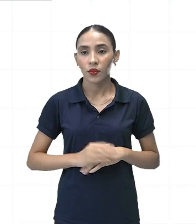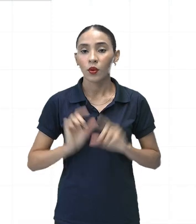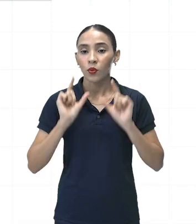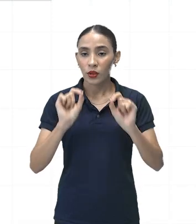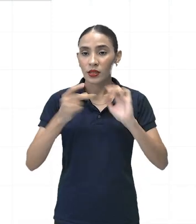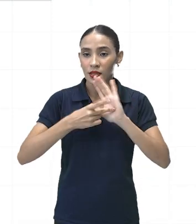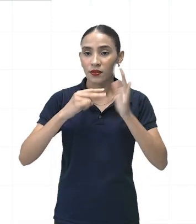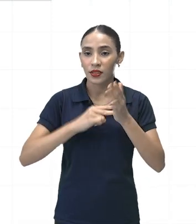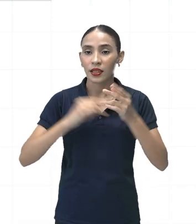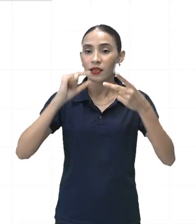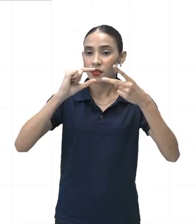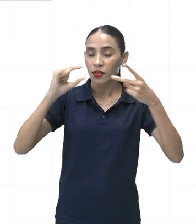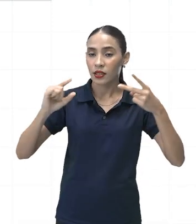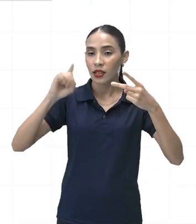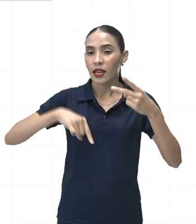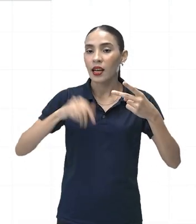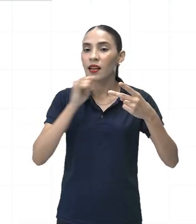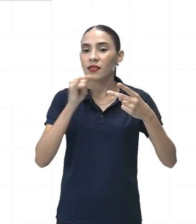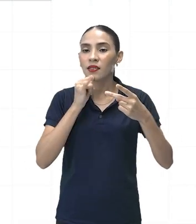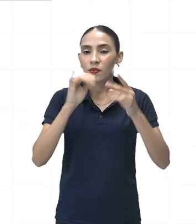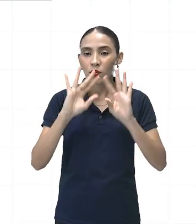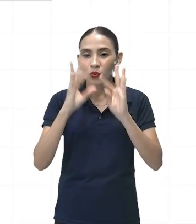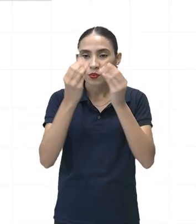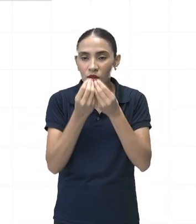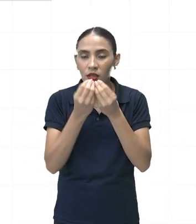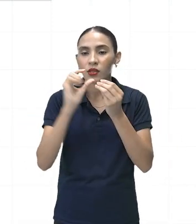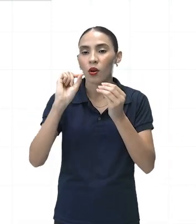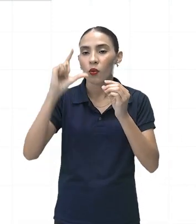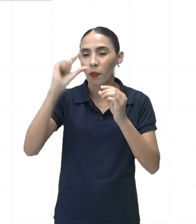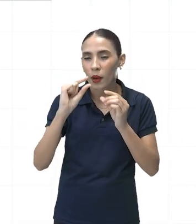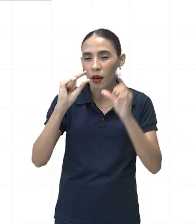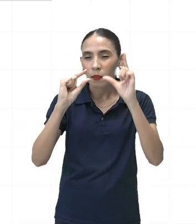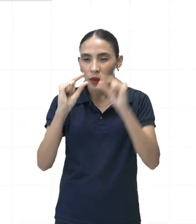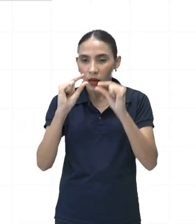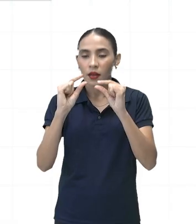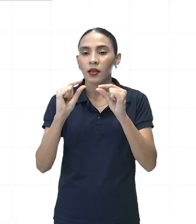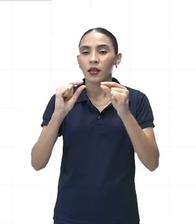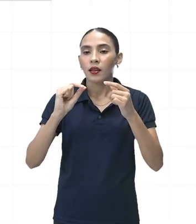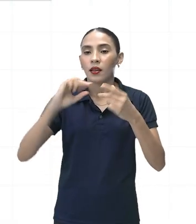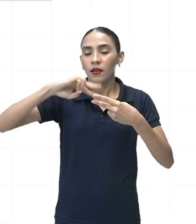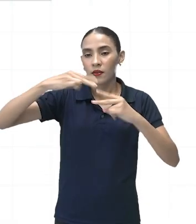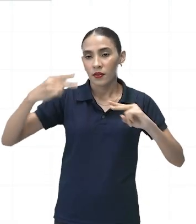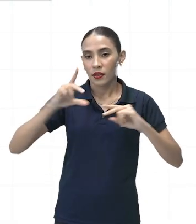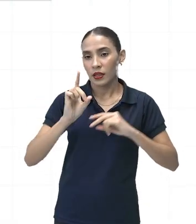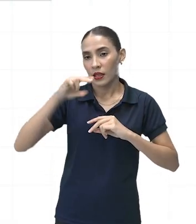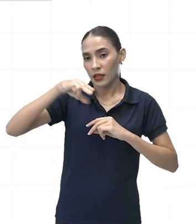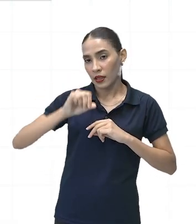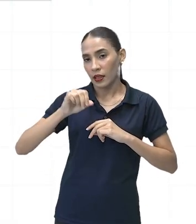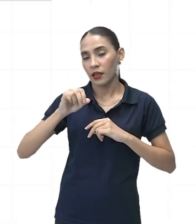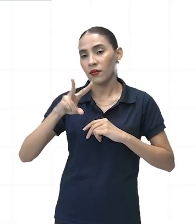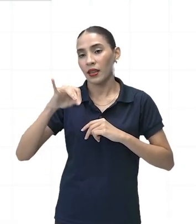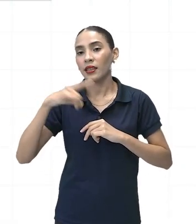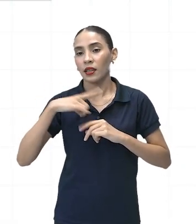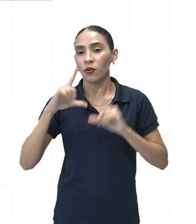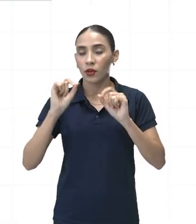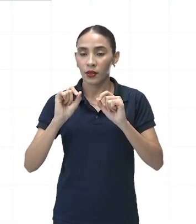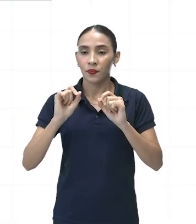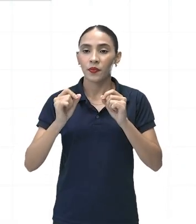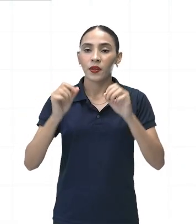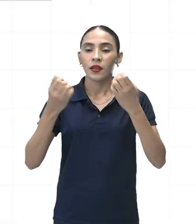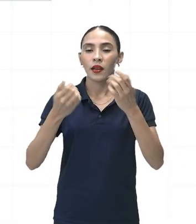O que são os genes? Eles são fragmentos ou segmentos ou pedaços do DNA que contêm, de fato,